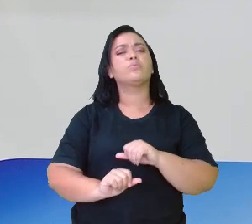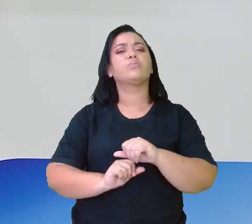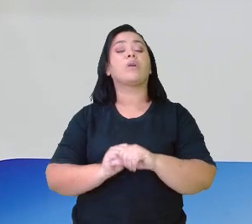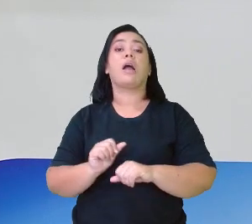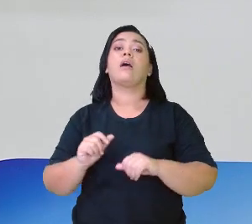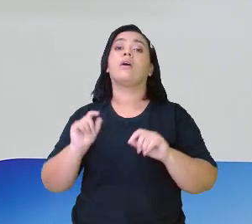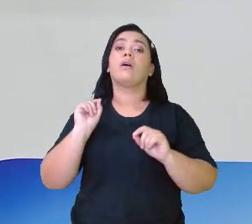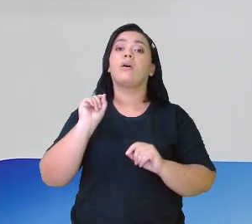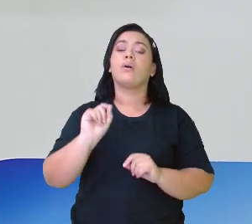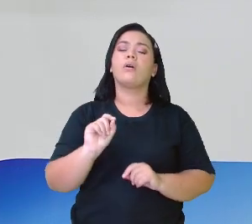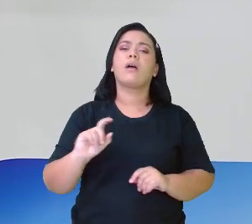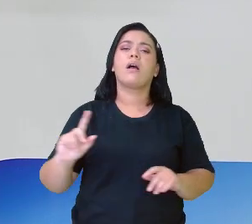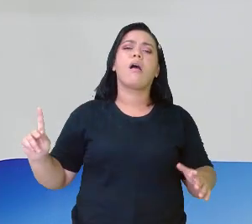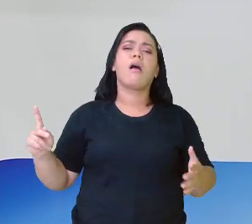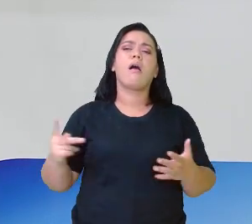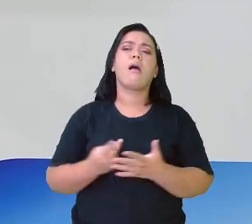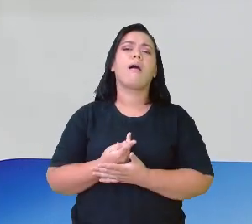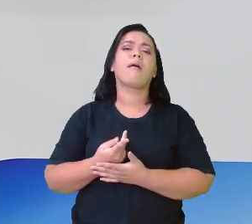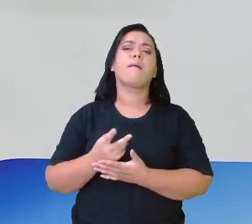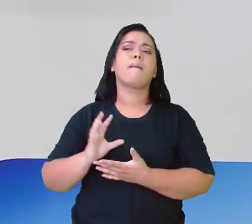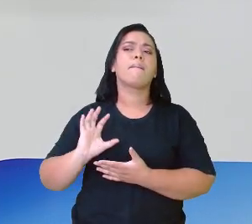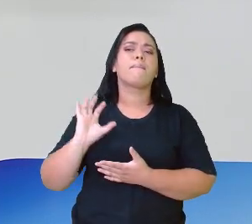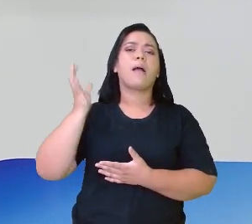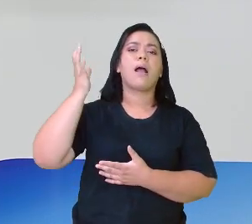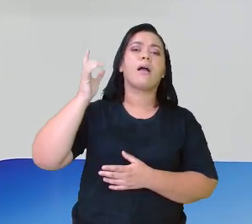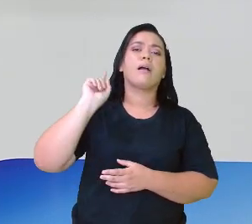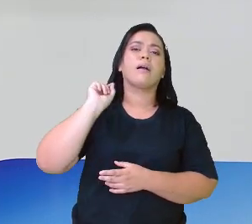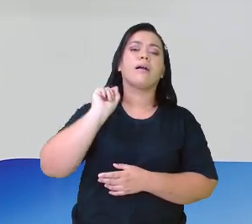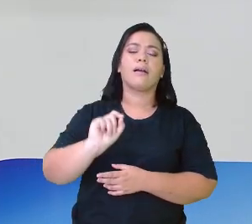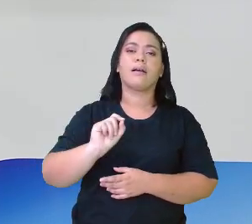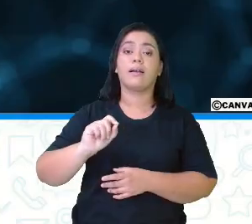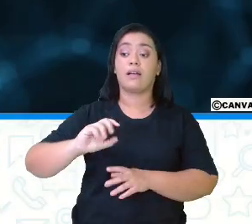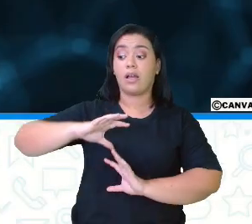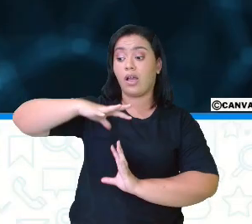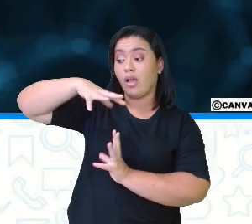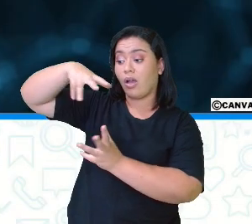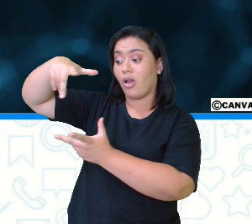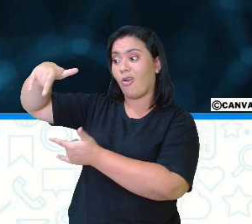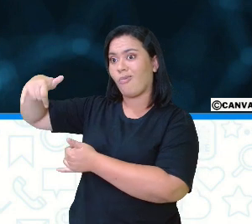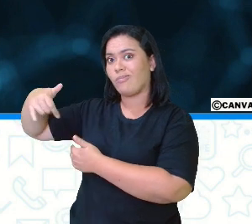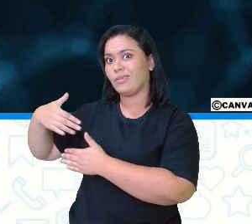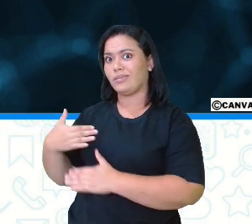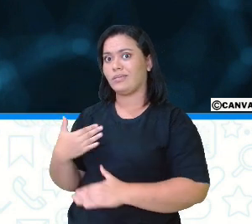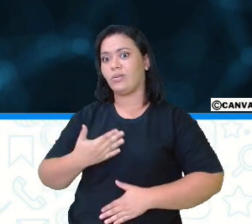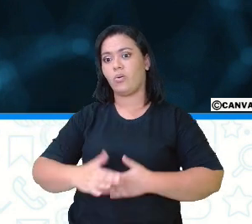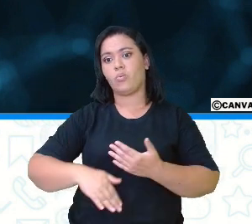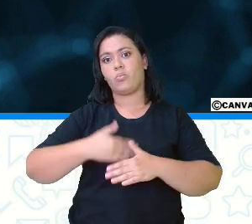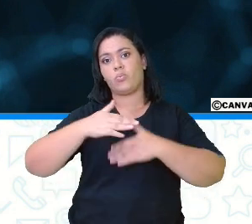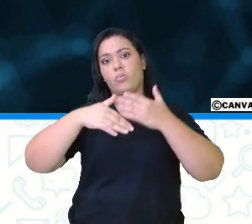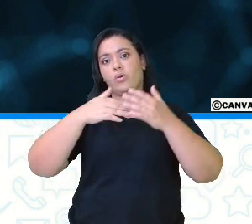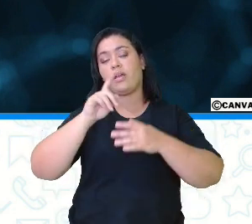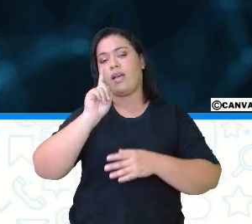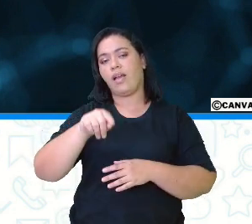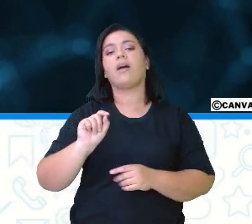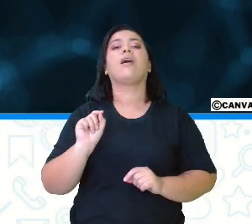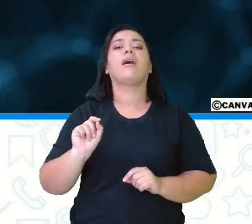uma das coisas que fez com que essa globalização fosse cada vez mais intensa é o desenvolvimento da